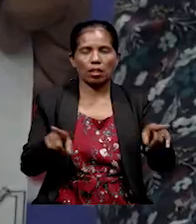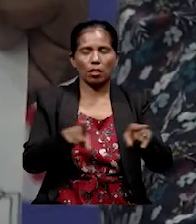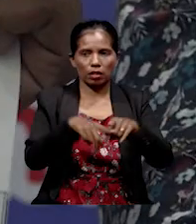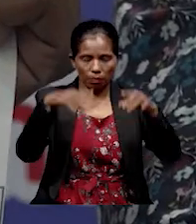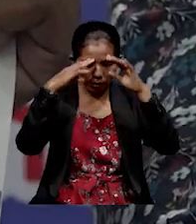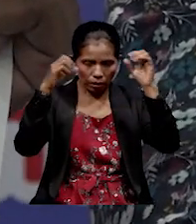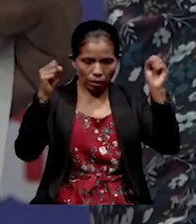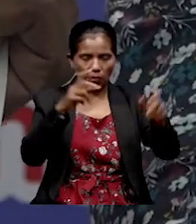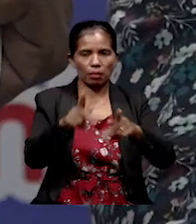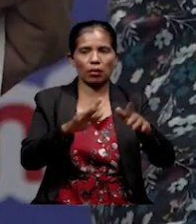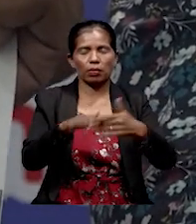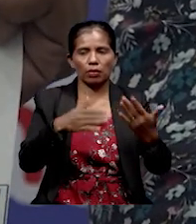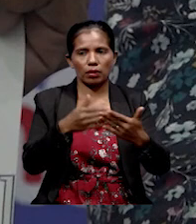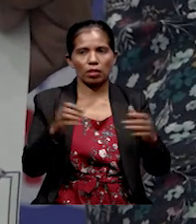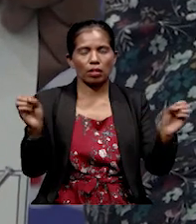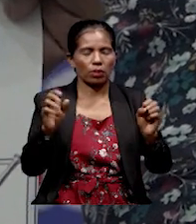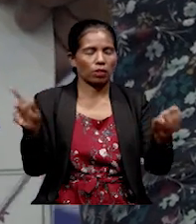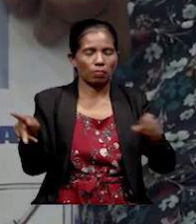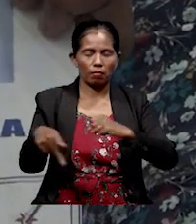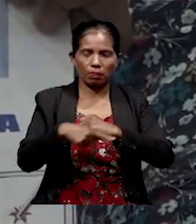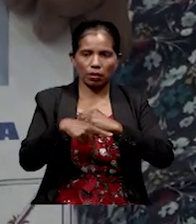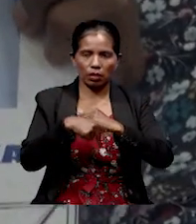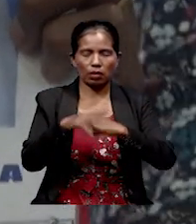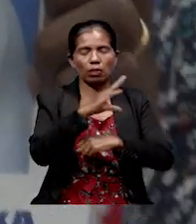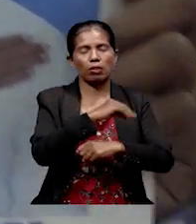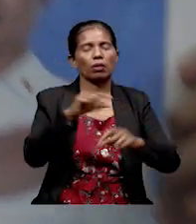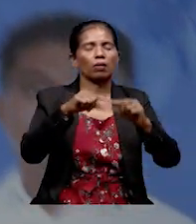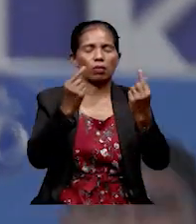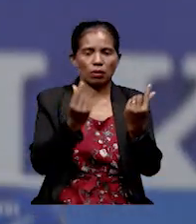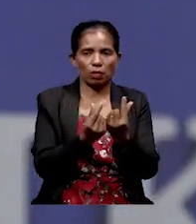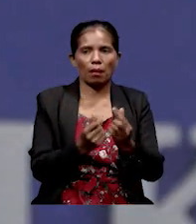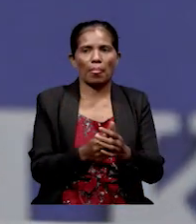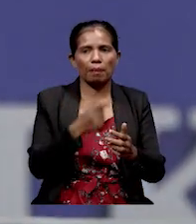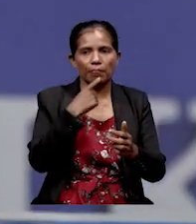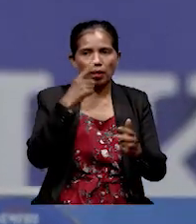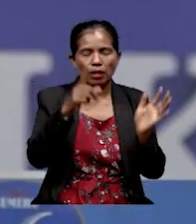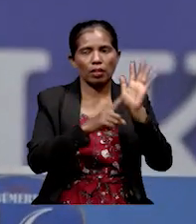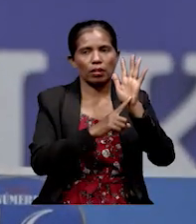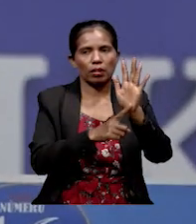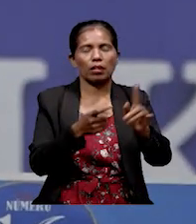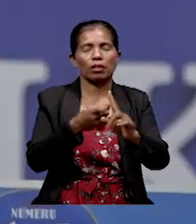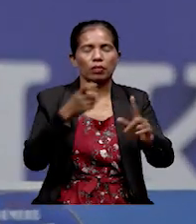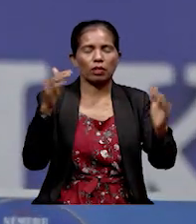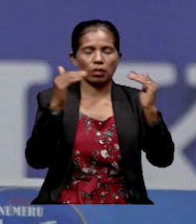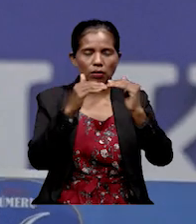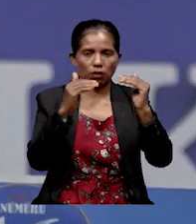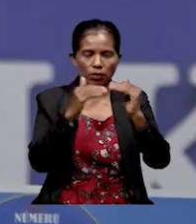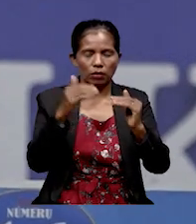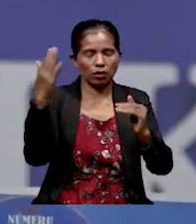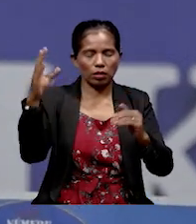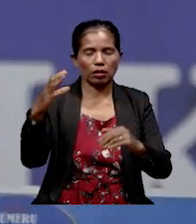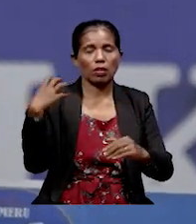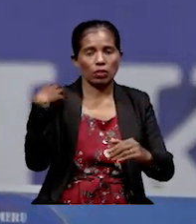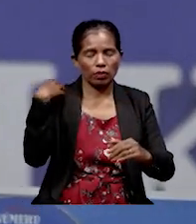da República Bapov Tomak, laos ba partido no grupo. Antônio da Conceição hato declaração ne, lihusi conferência ba imprensa e sede nacional